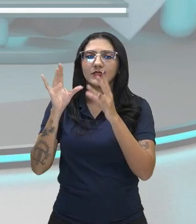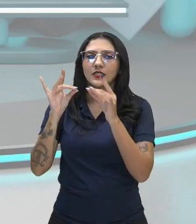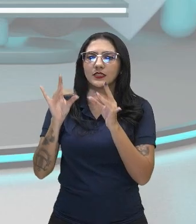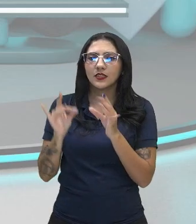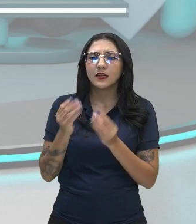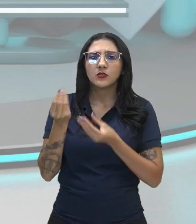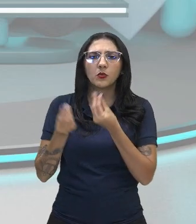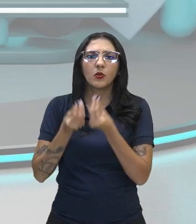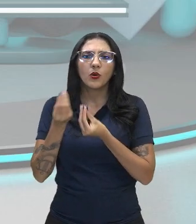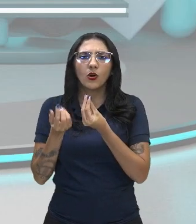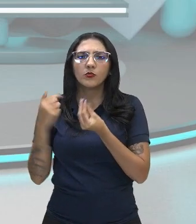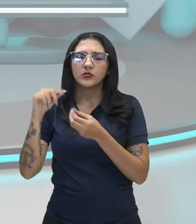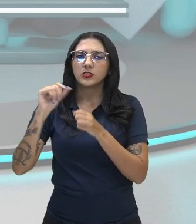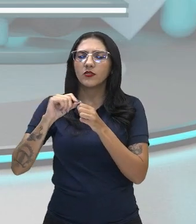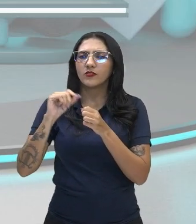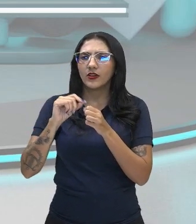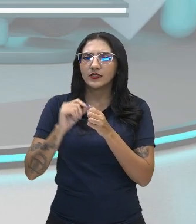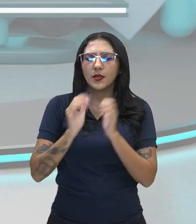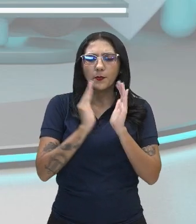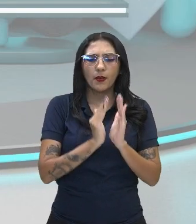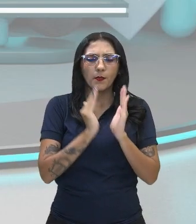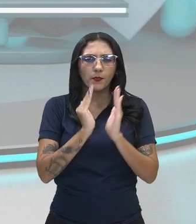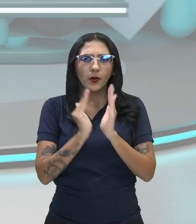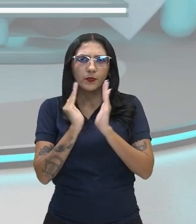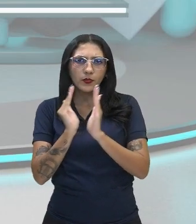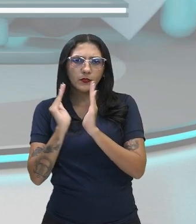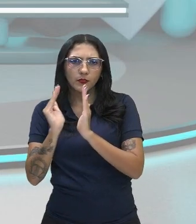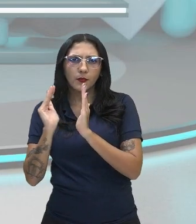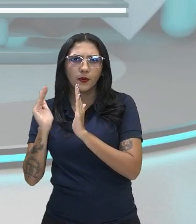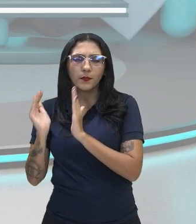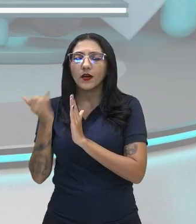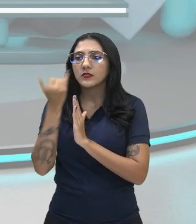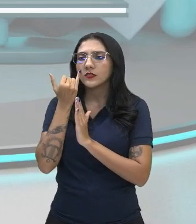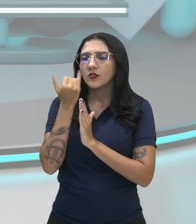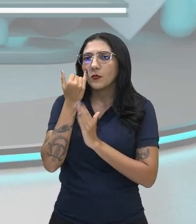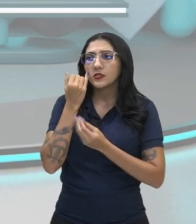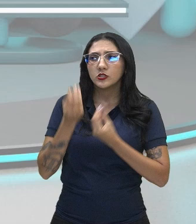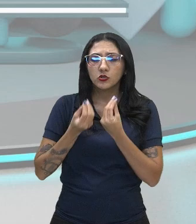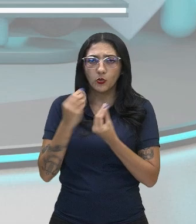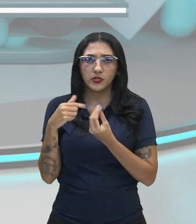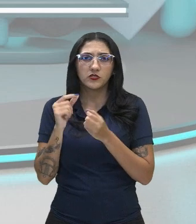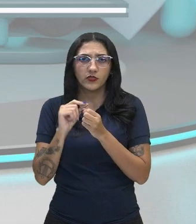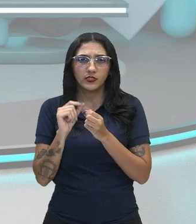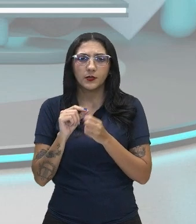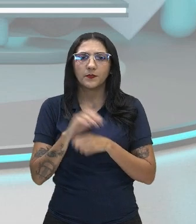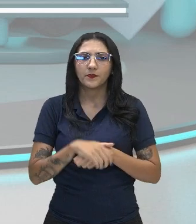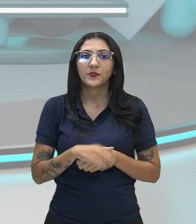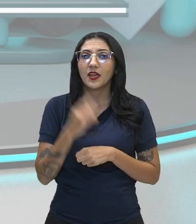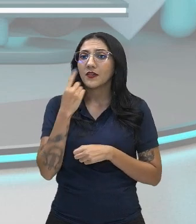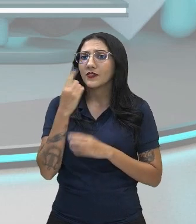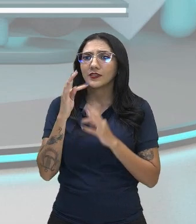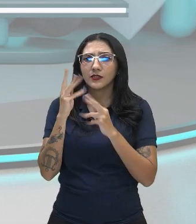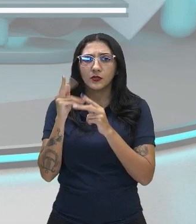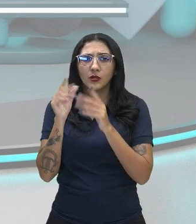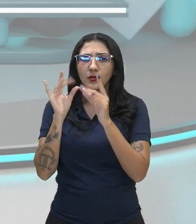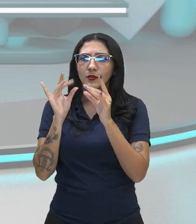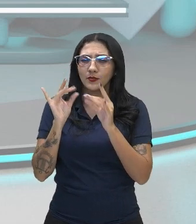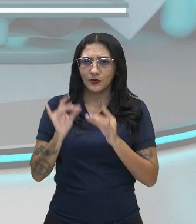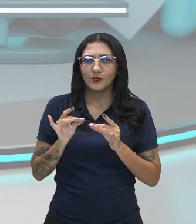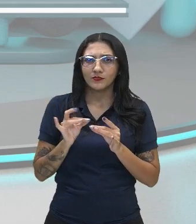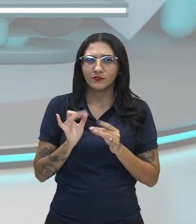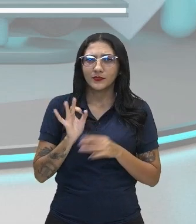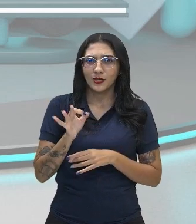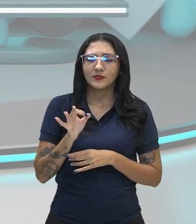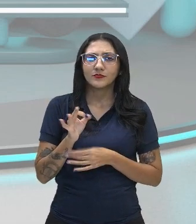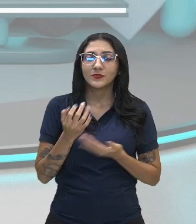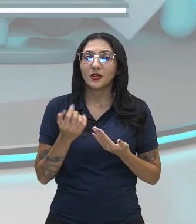modo de preparo, as instruções, as informações de como eu devo preparar. E tem toda a indicação, correto?